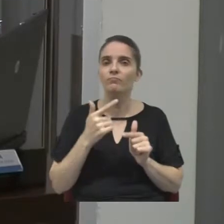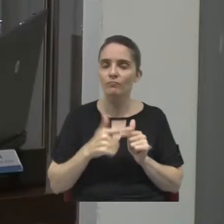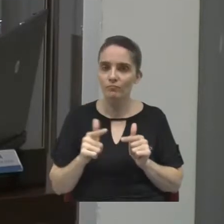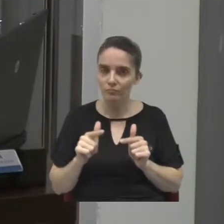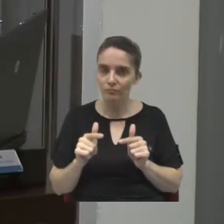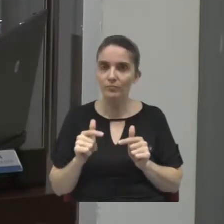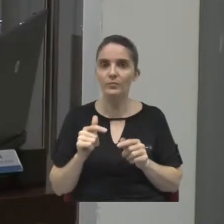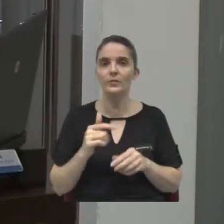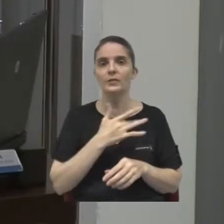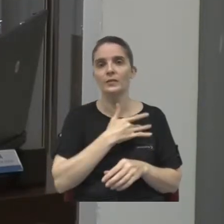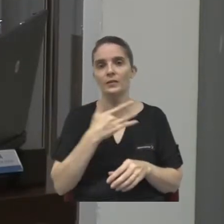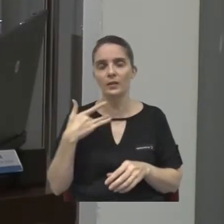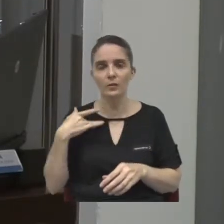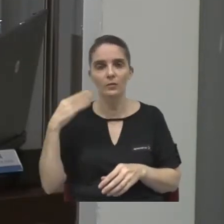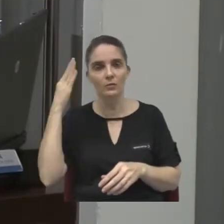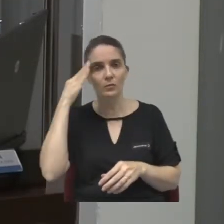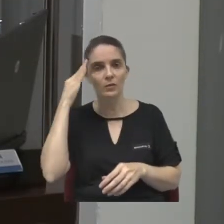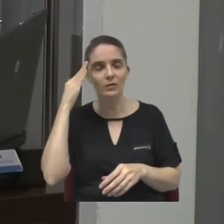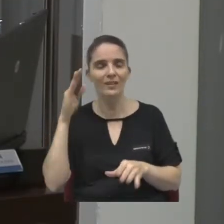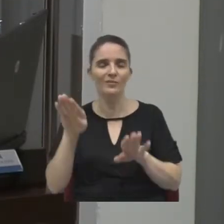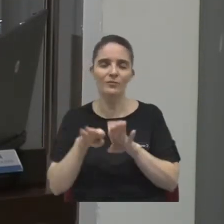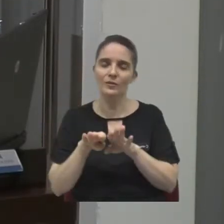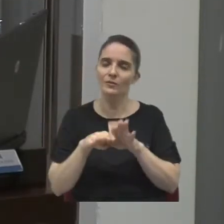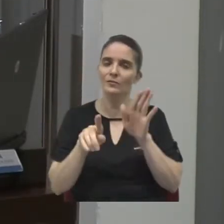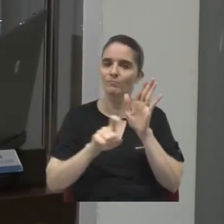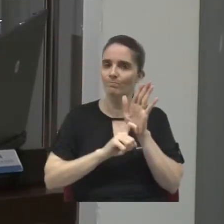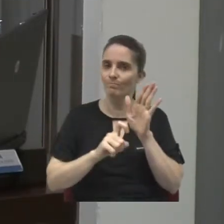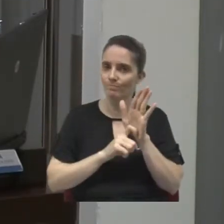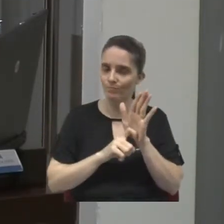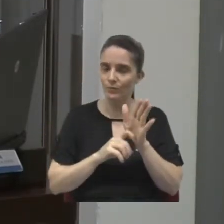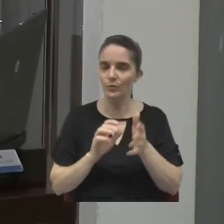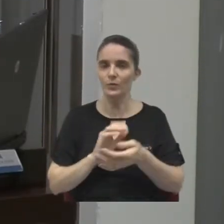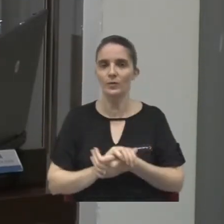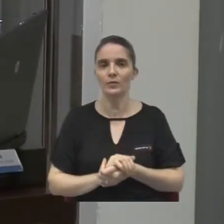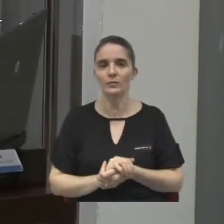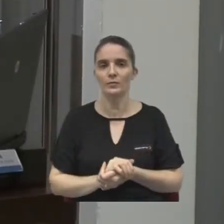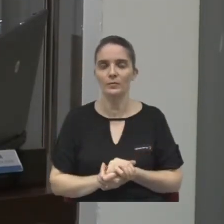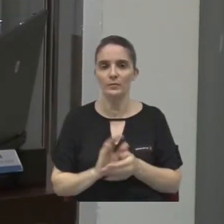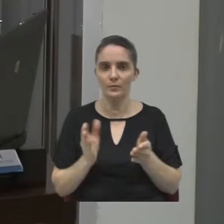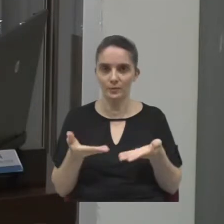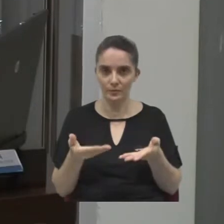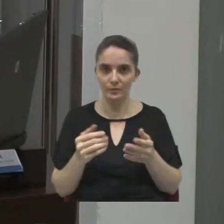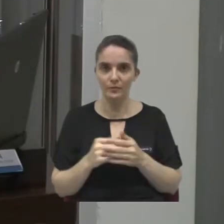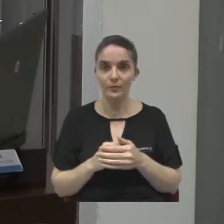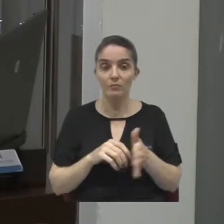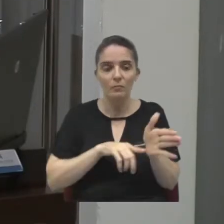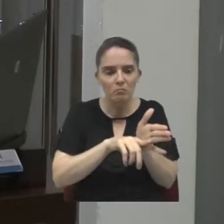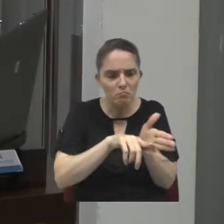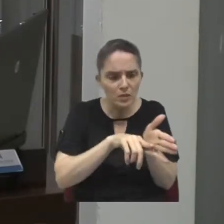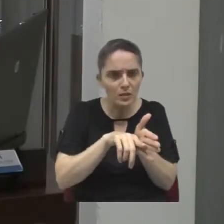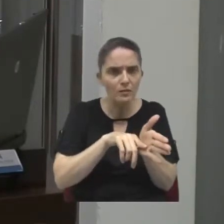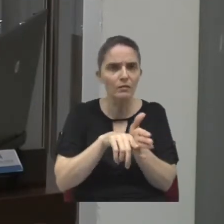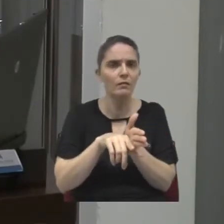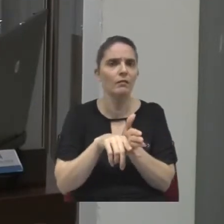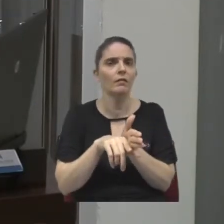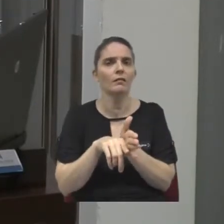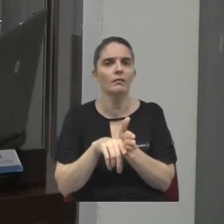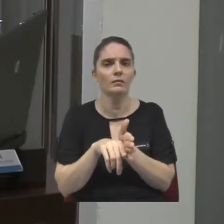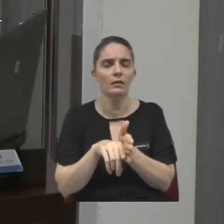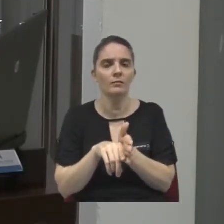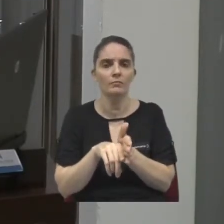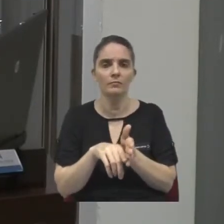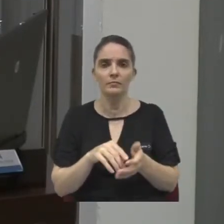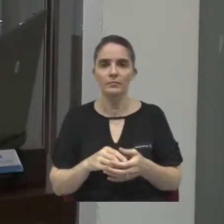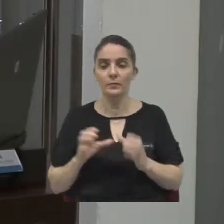mental, usuário de drogas. Então, assim, nós estamos fechando, vamos dizer, esse estudo, né, justamente nisso. A